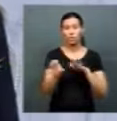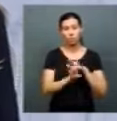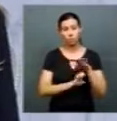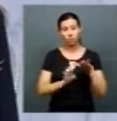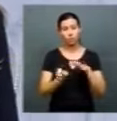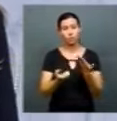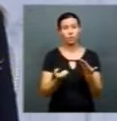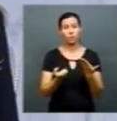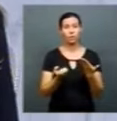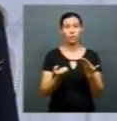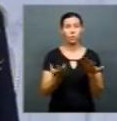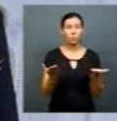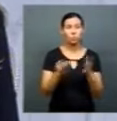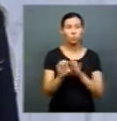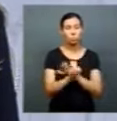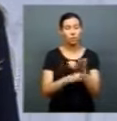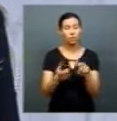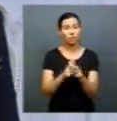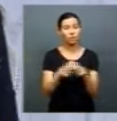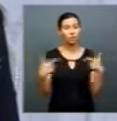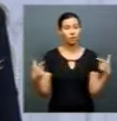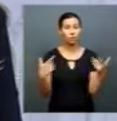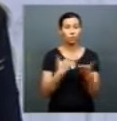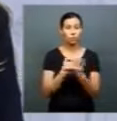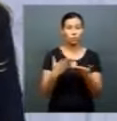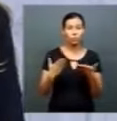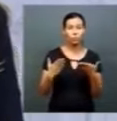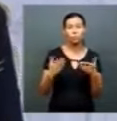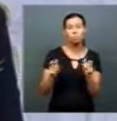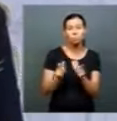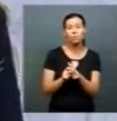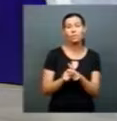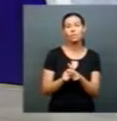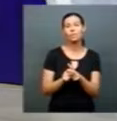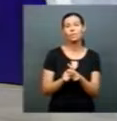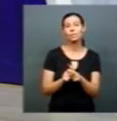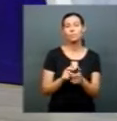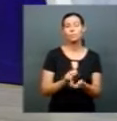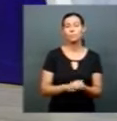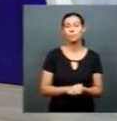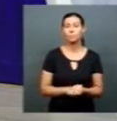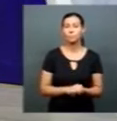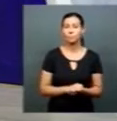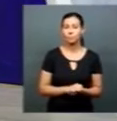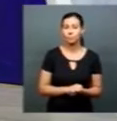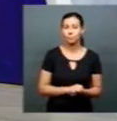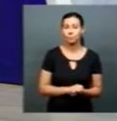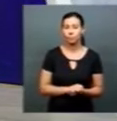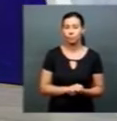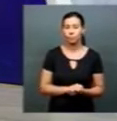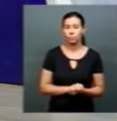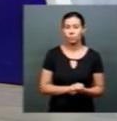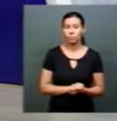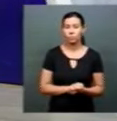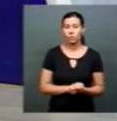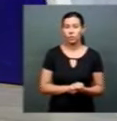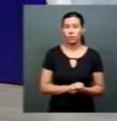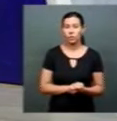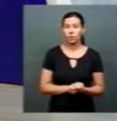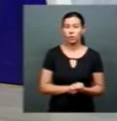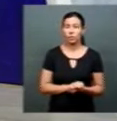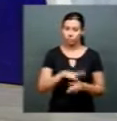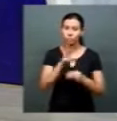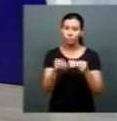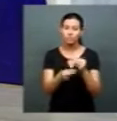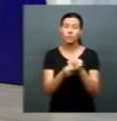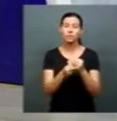muitas empresas grandes que a gente vê hoje começaram com esse modelo de startups. E até fazer um adicional em relação a isso que a Manuela comentou, às vezes a gente